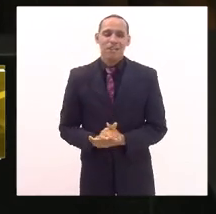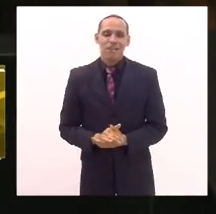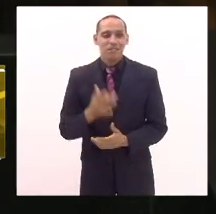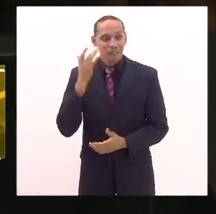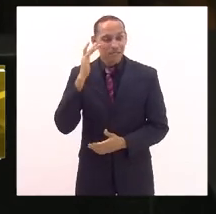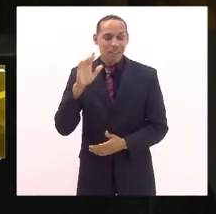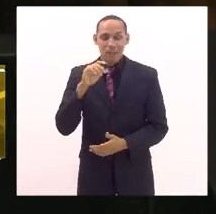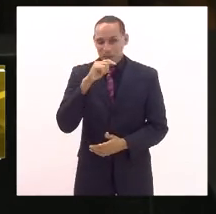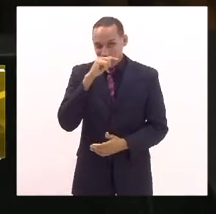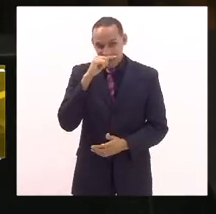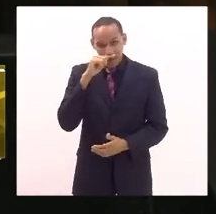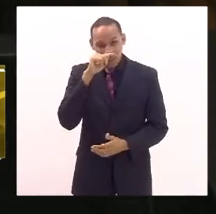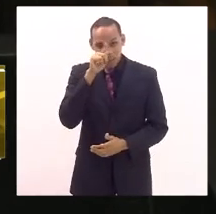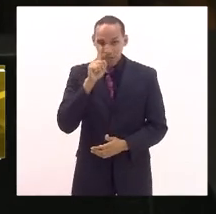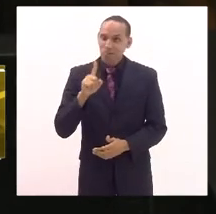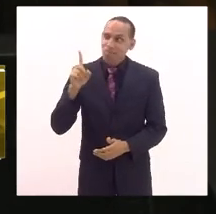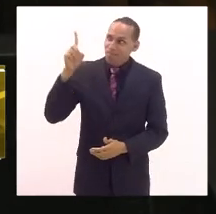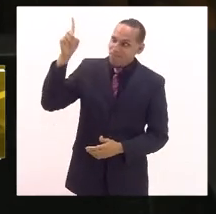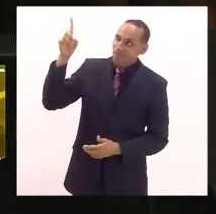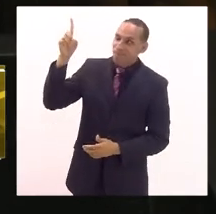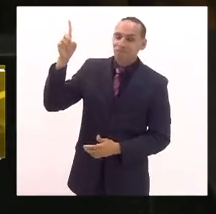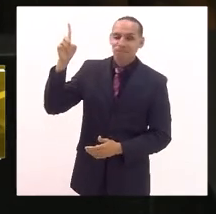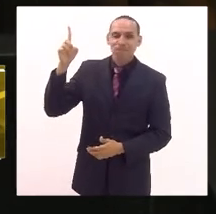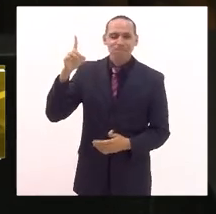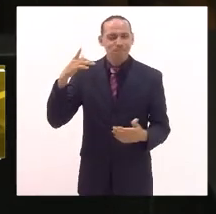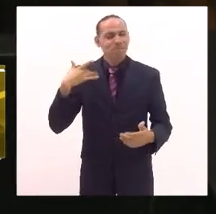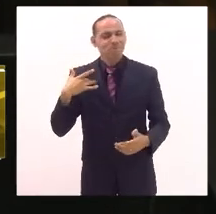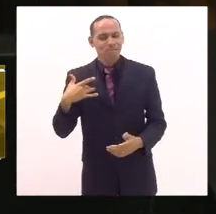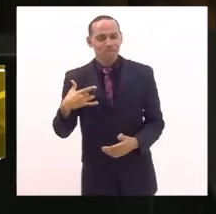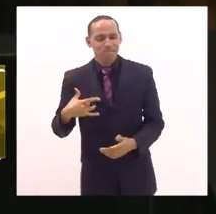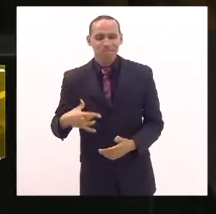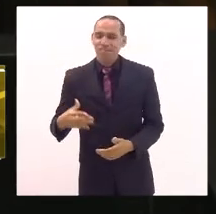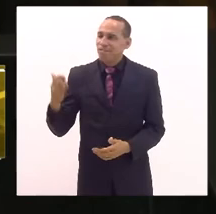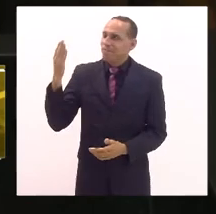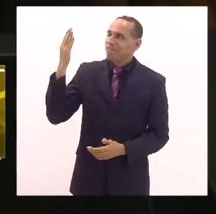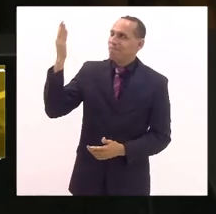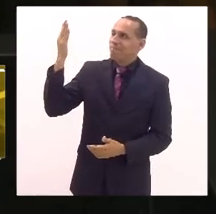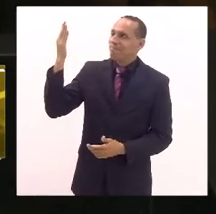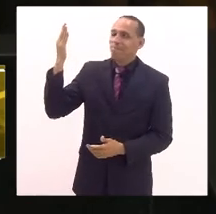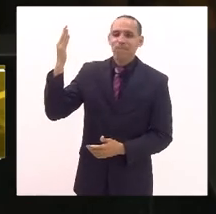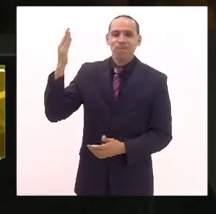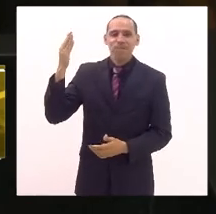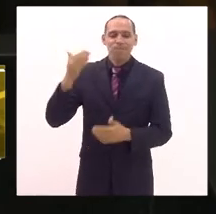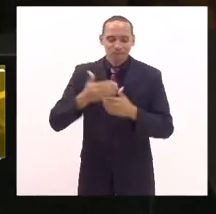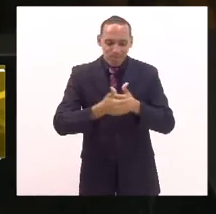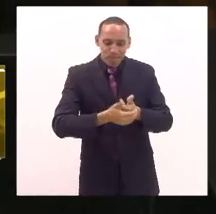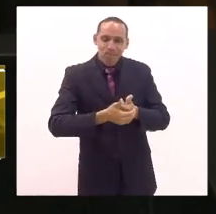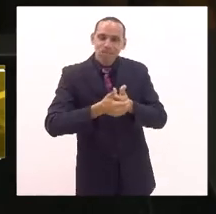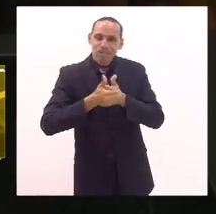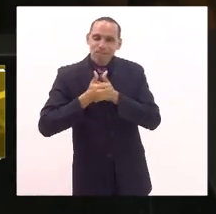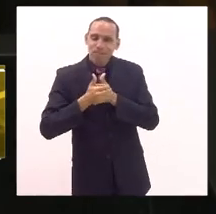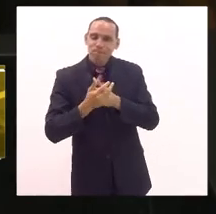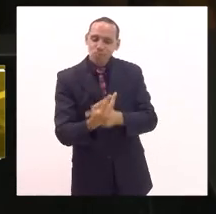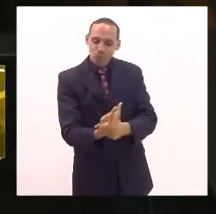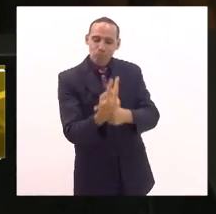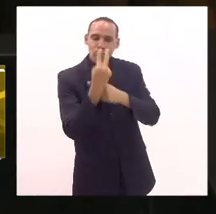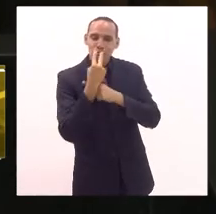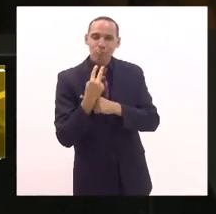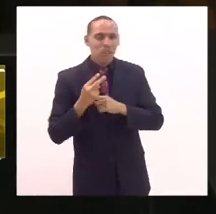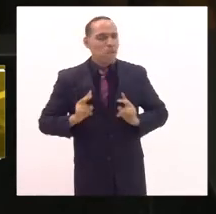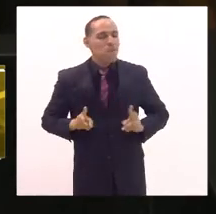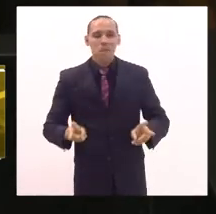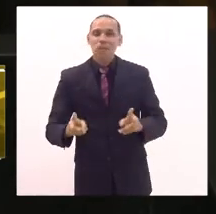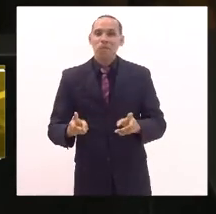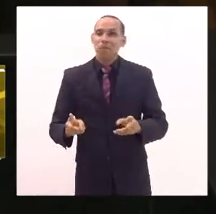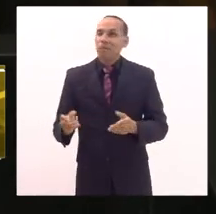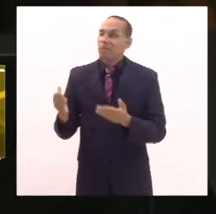Certamente, nosso Deus, em sua misericórdia, sempre nos acolhe em seus braços e nos protege. E é em nome